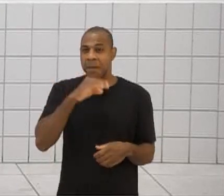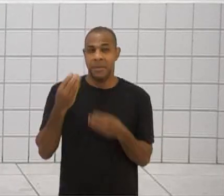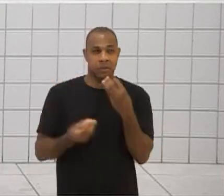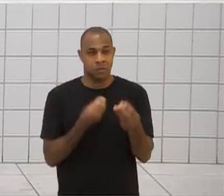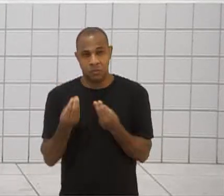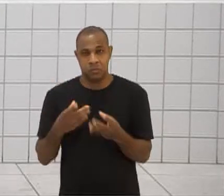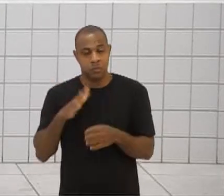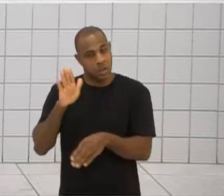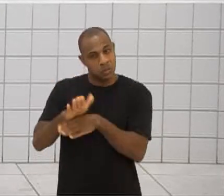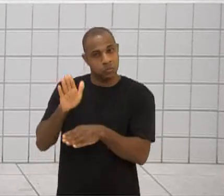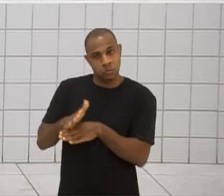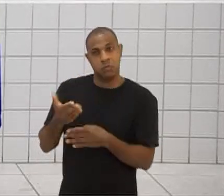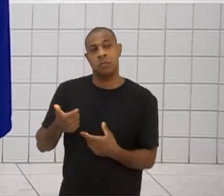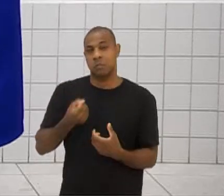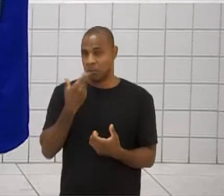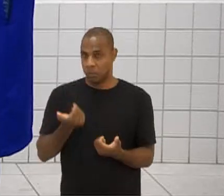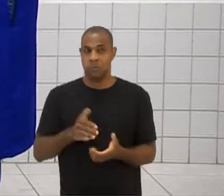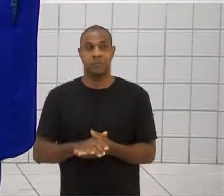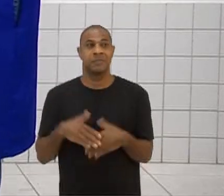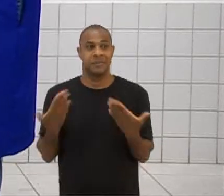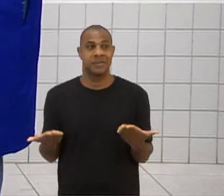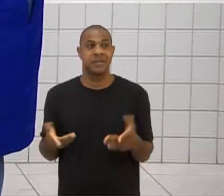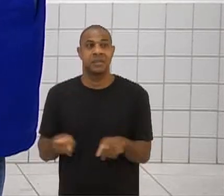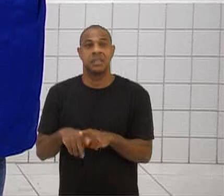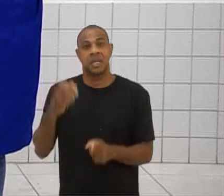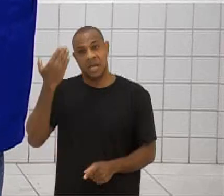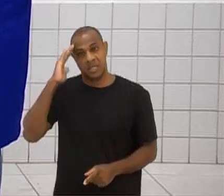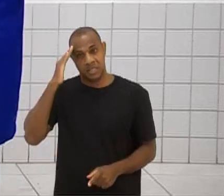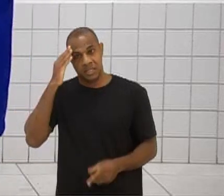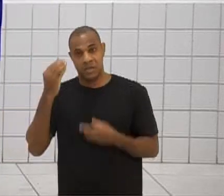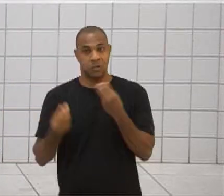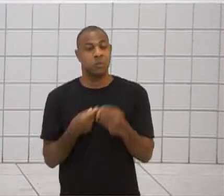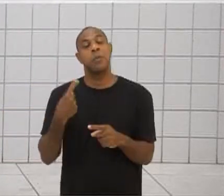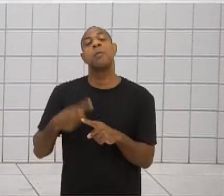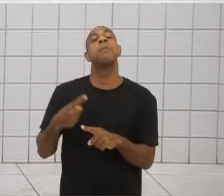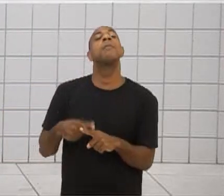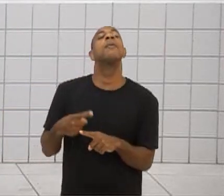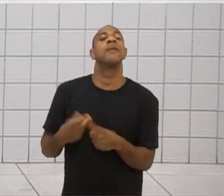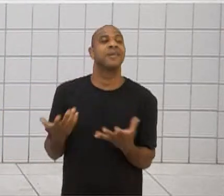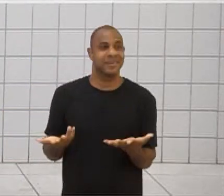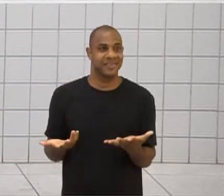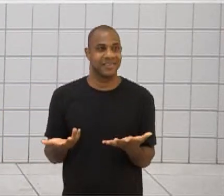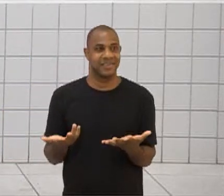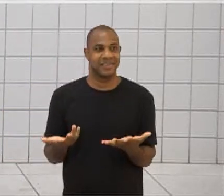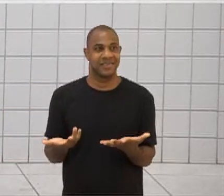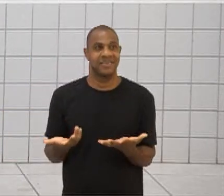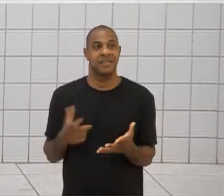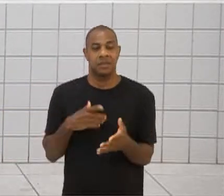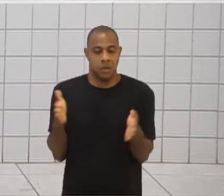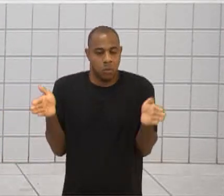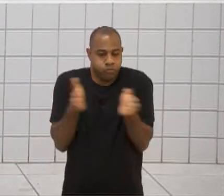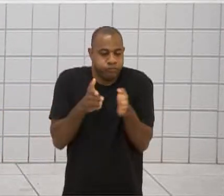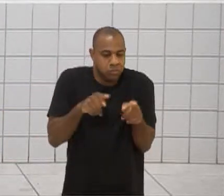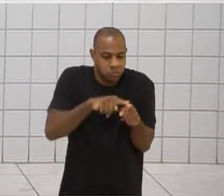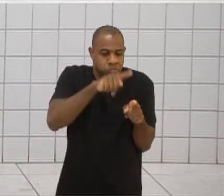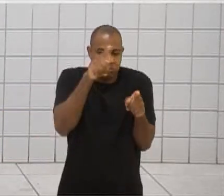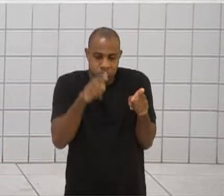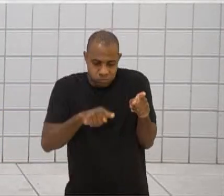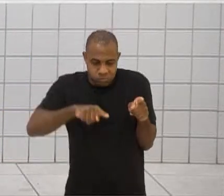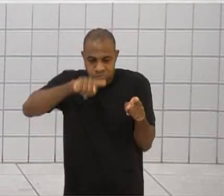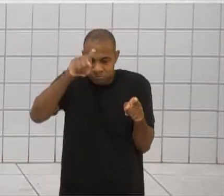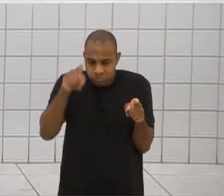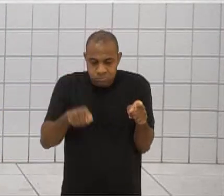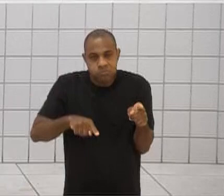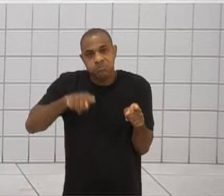assim, ele ajuda bastante, né? A entender o porquê que aumenta, comprime a onda ou a onda